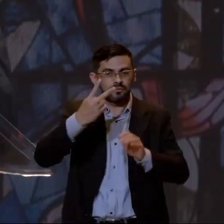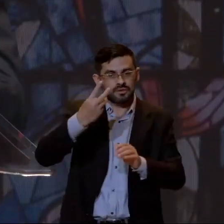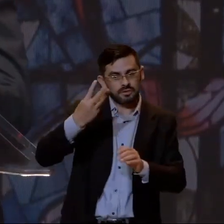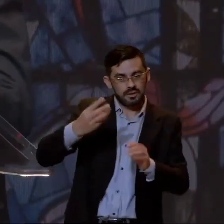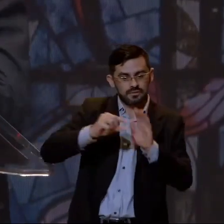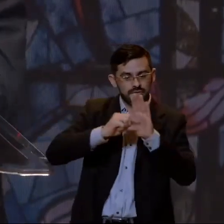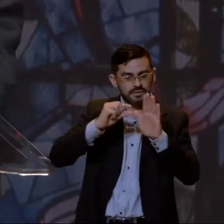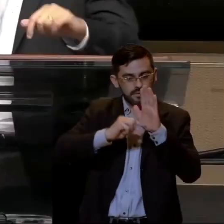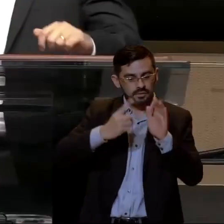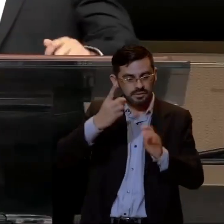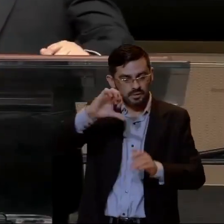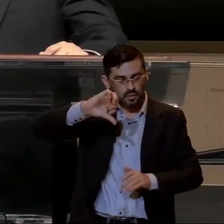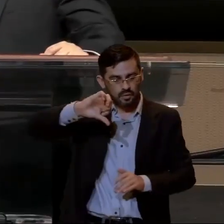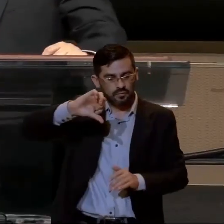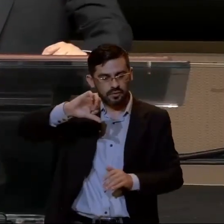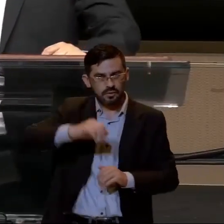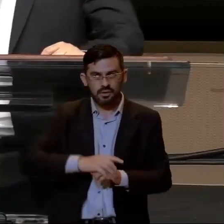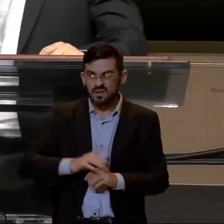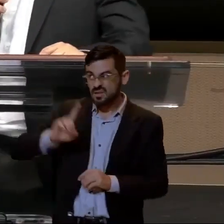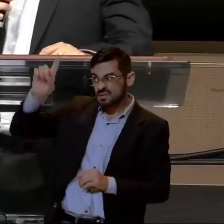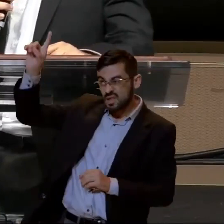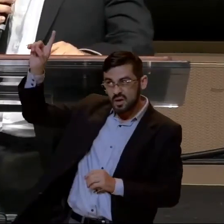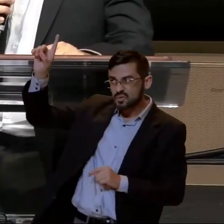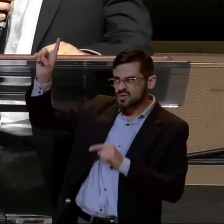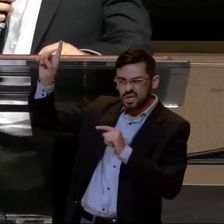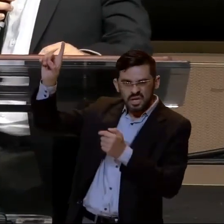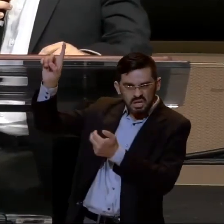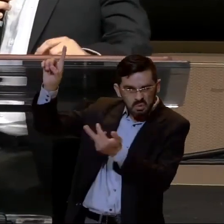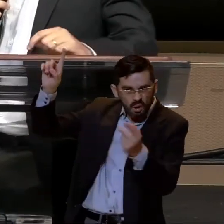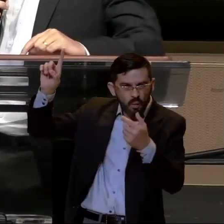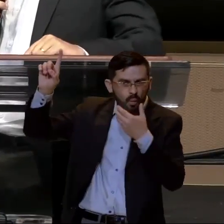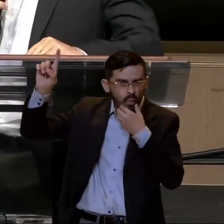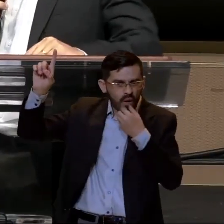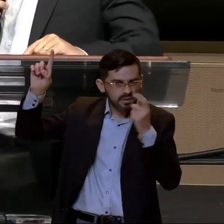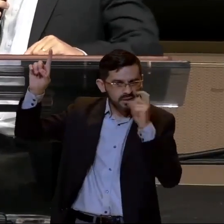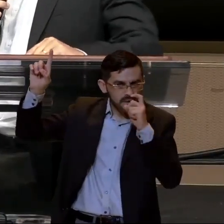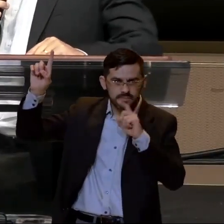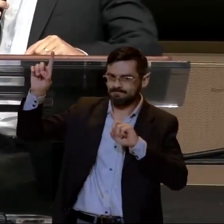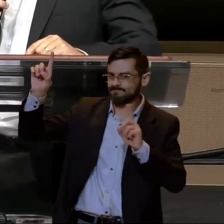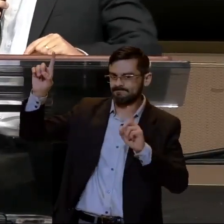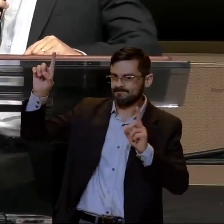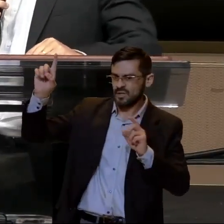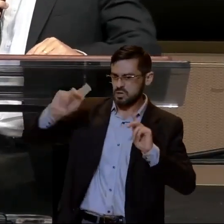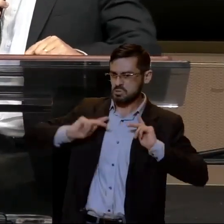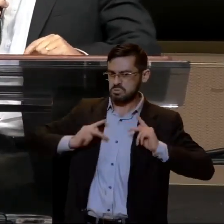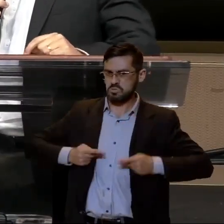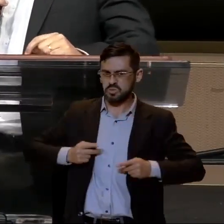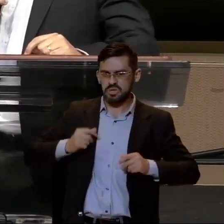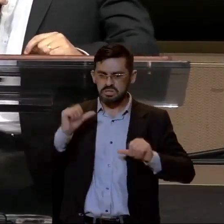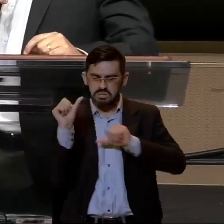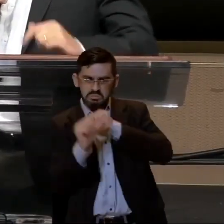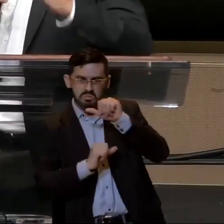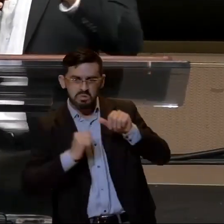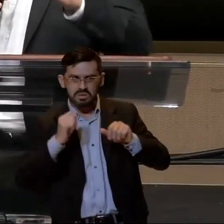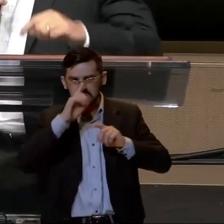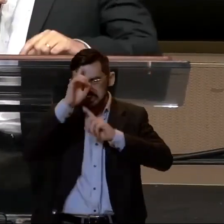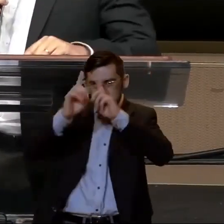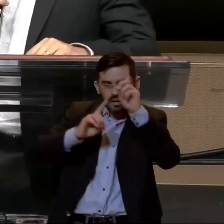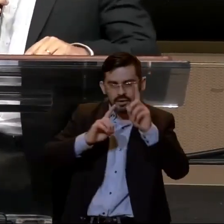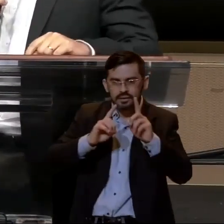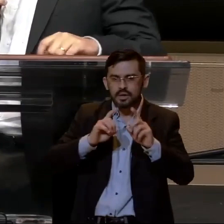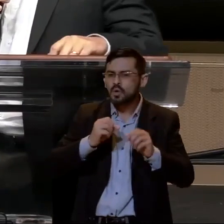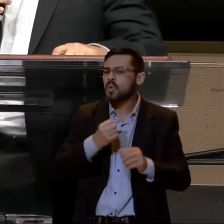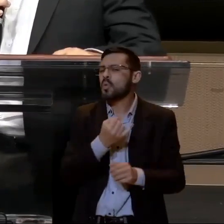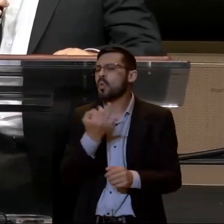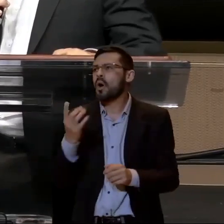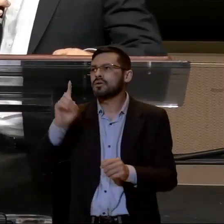diz: Deus não é como homens que mentem. Não é um ser humano que muda de ideia. Quando foi que